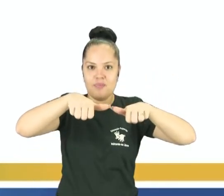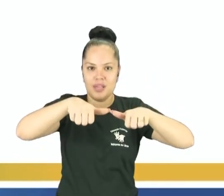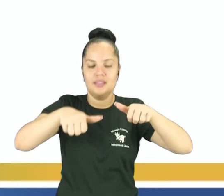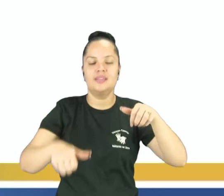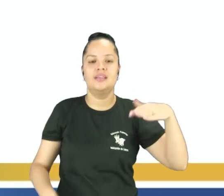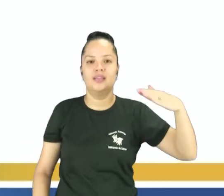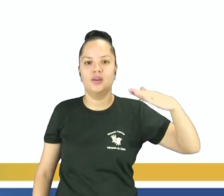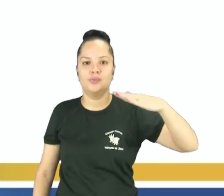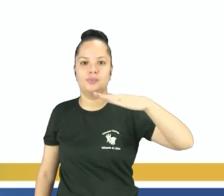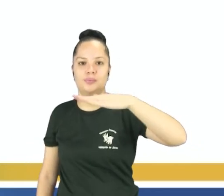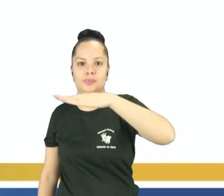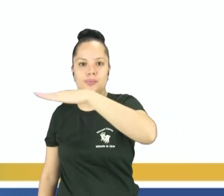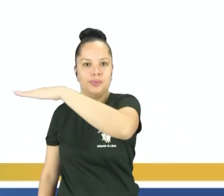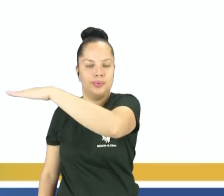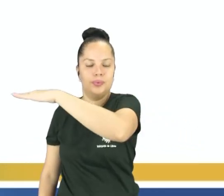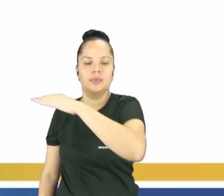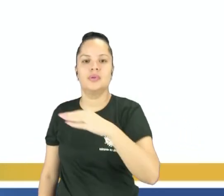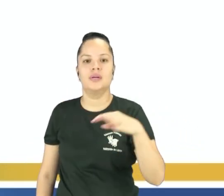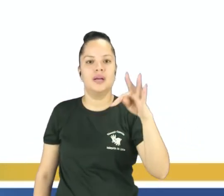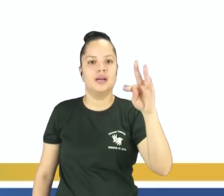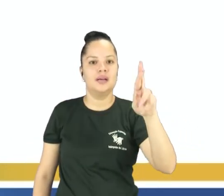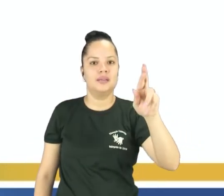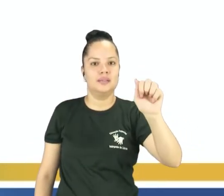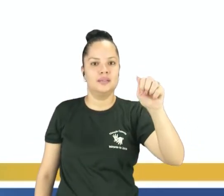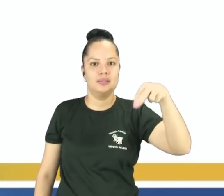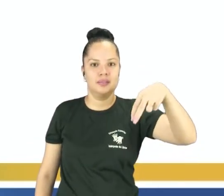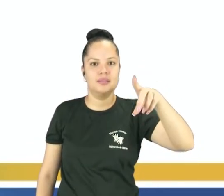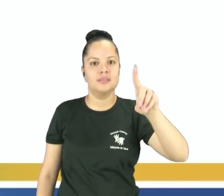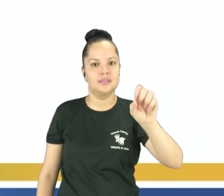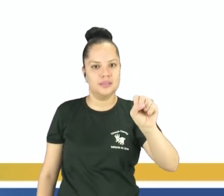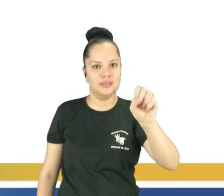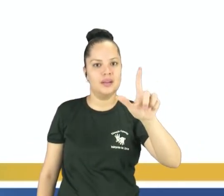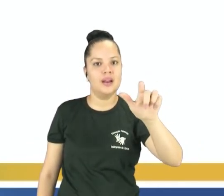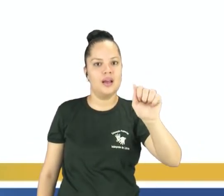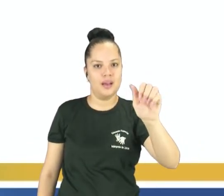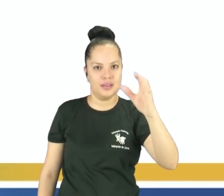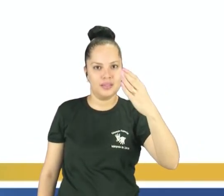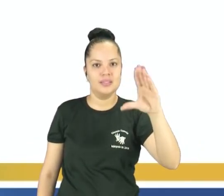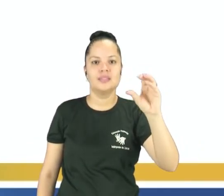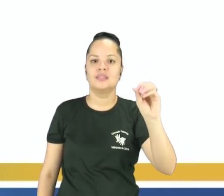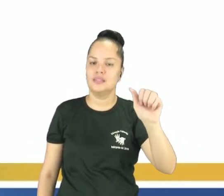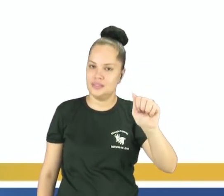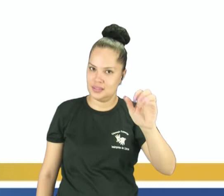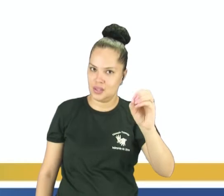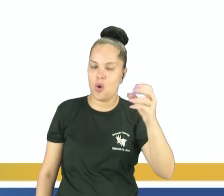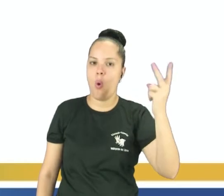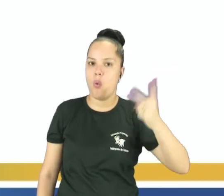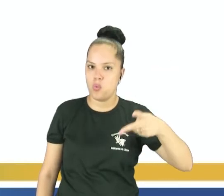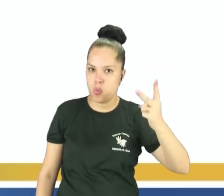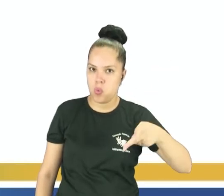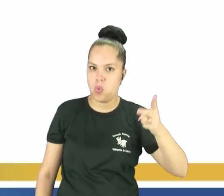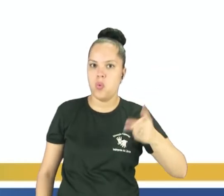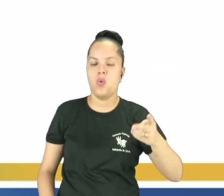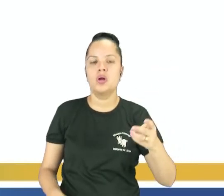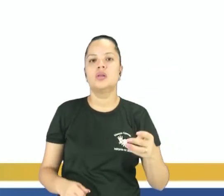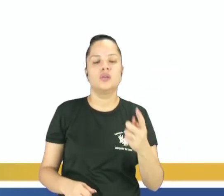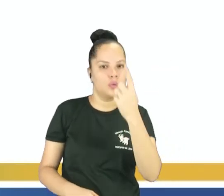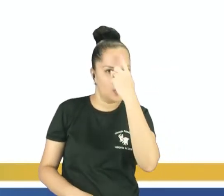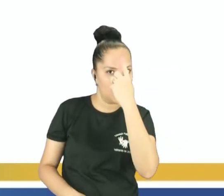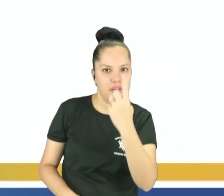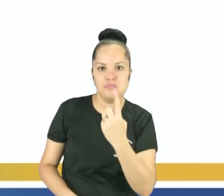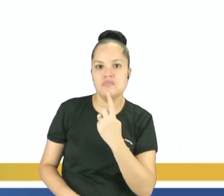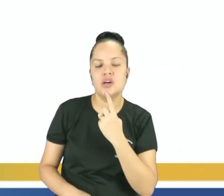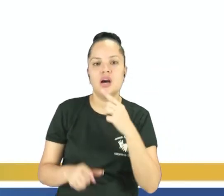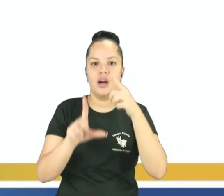meus objetos se movem em determinadas direções, preservando sempre o seu tamanho original, a sua forma, os